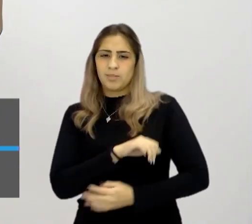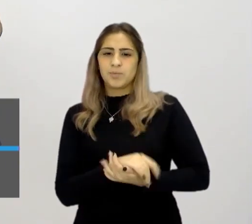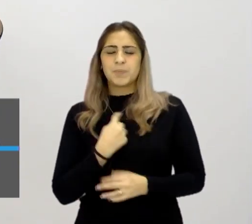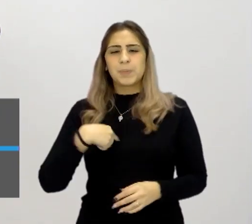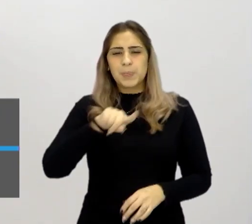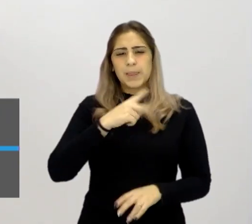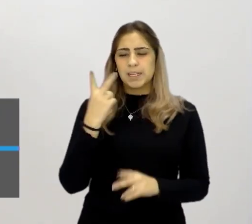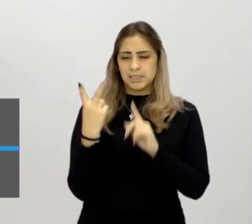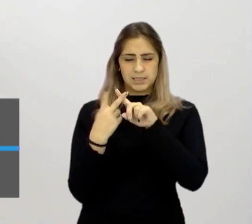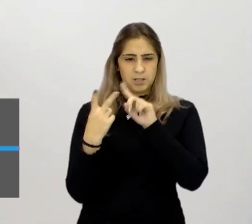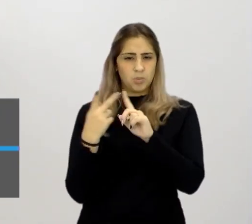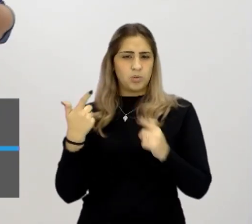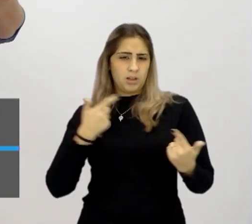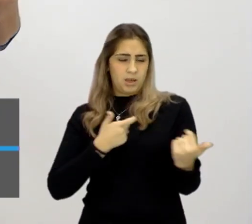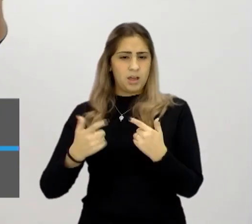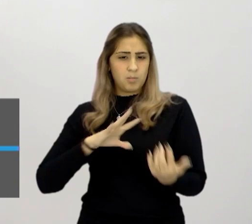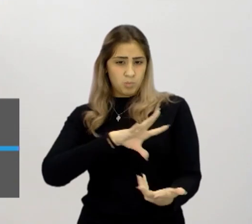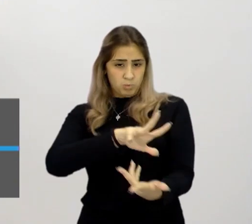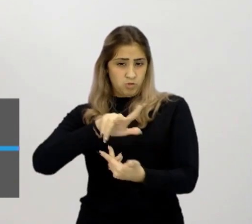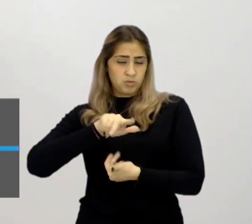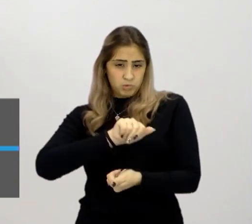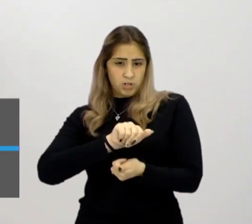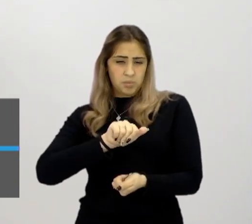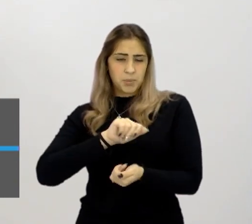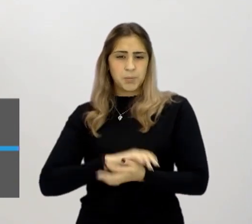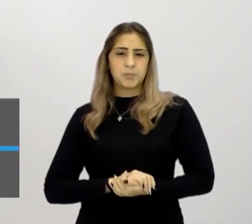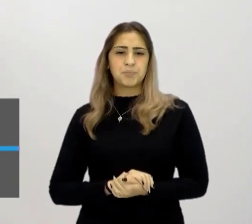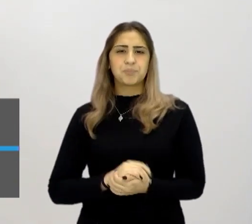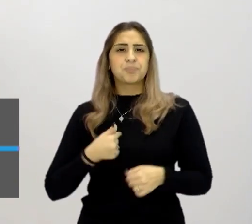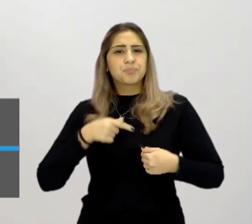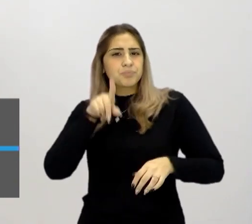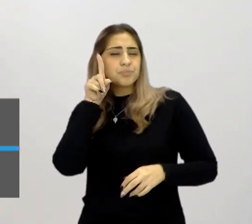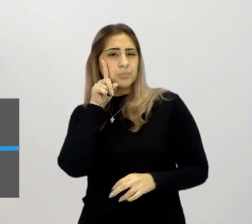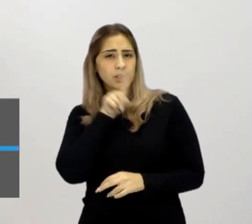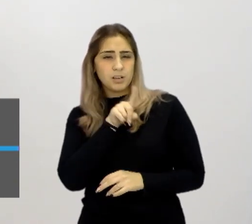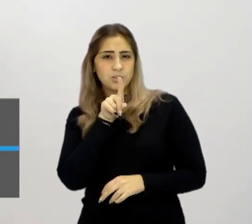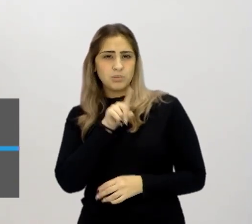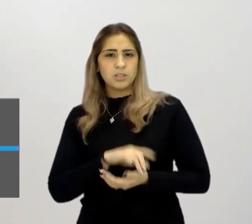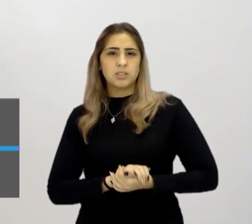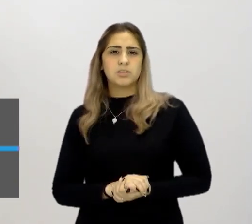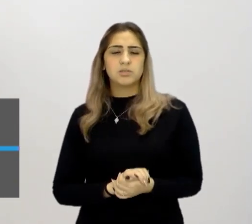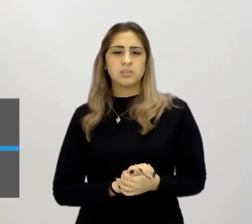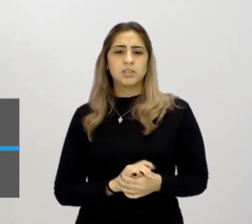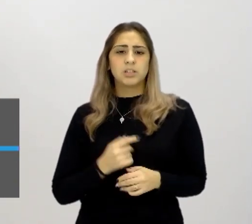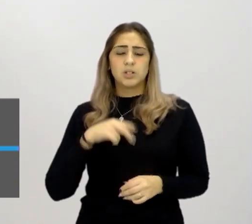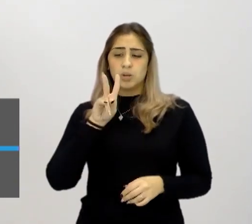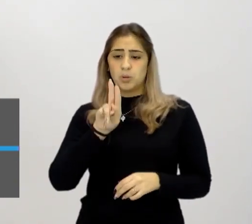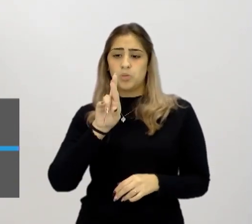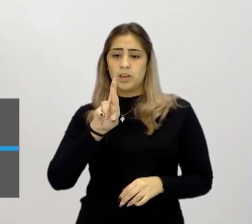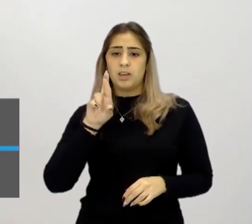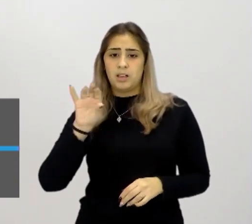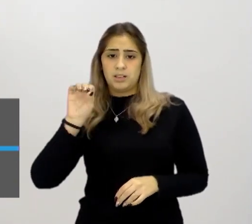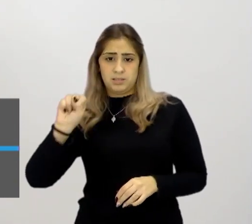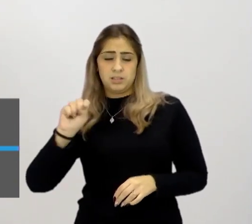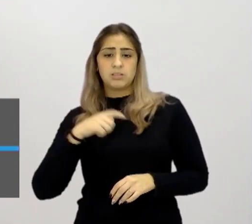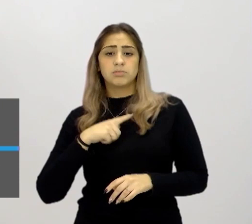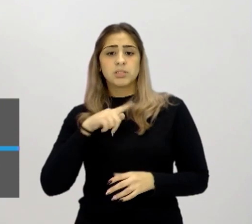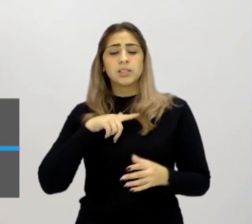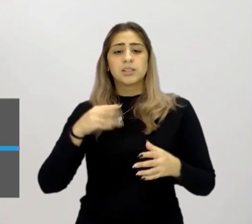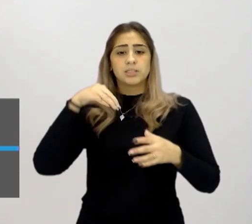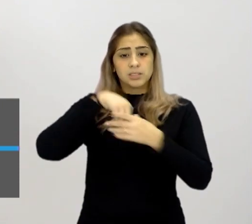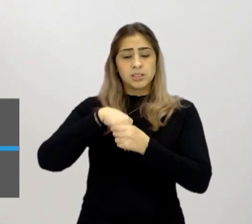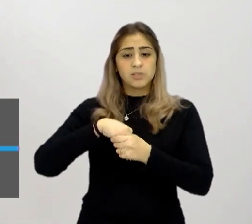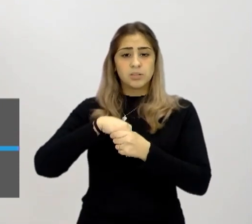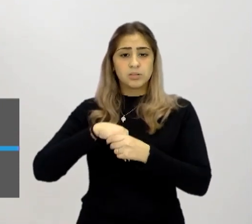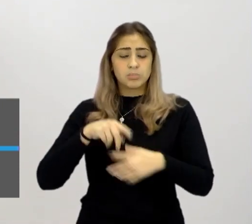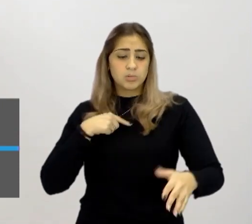lá na Segunda Guerra Mundial, quando termina a Segunda Guerra Mundial, Estados Unidos e União Soviética, eles estavam na Segunda Guerra Mundial